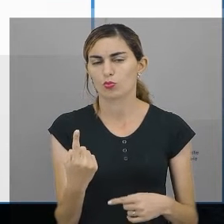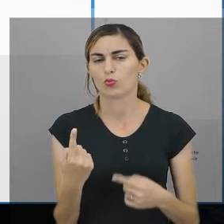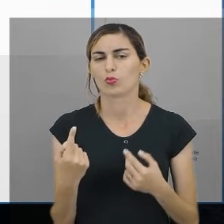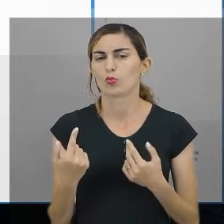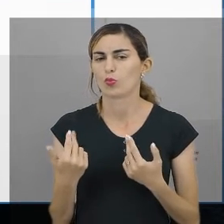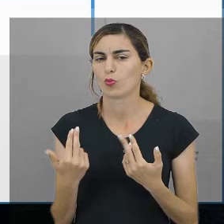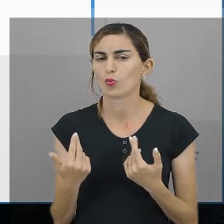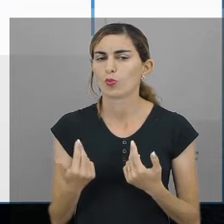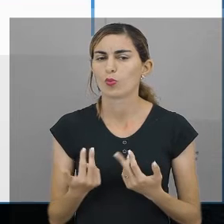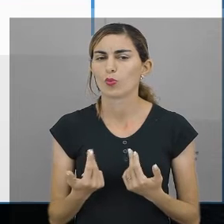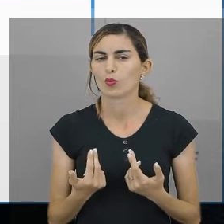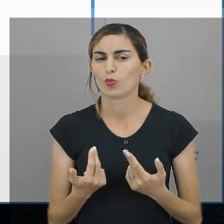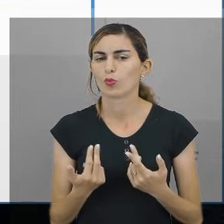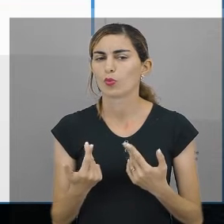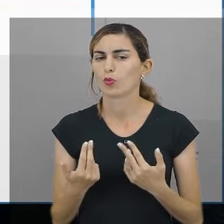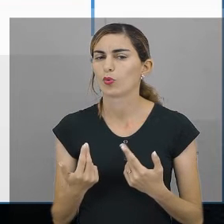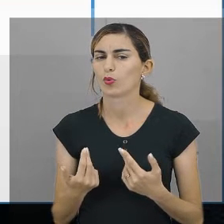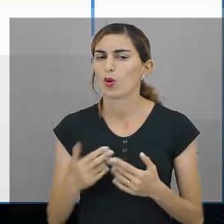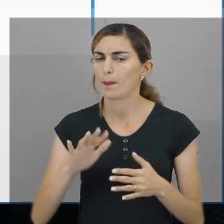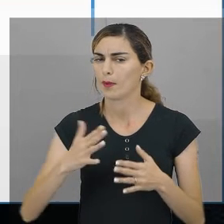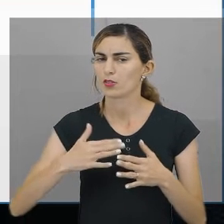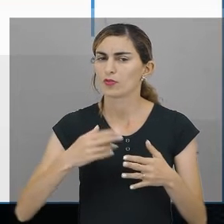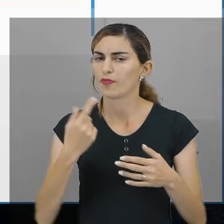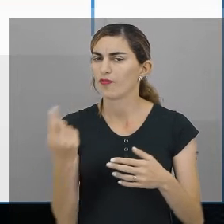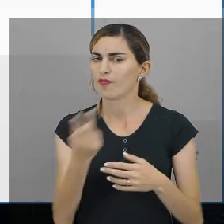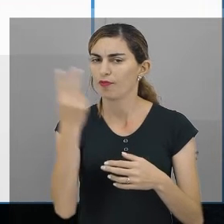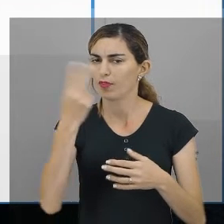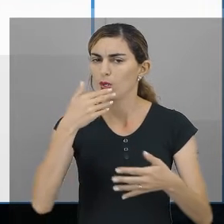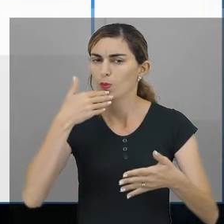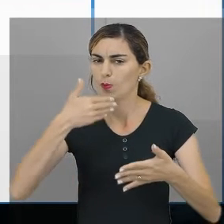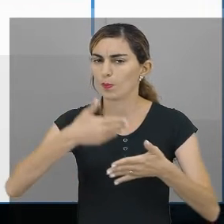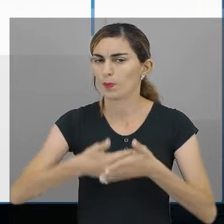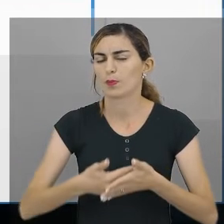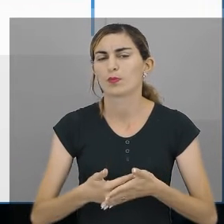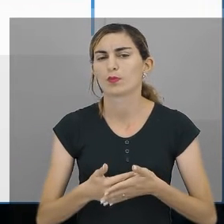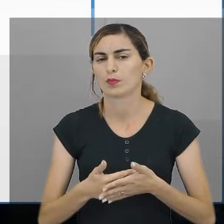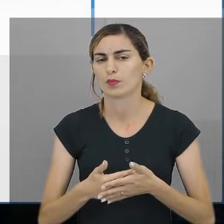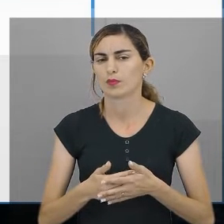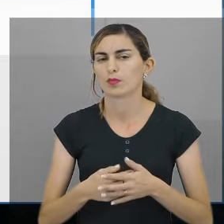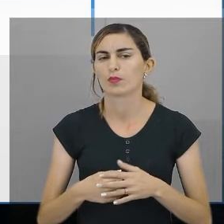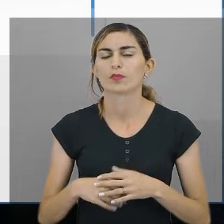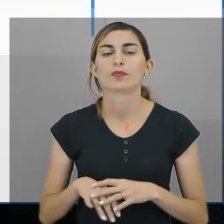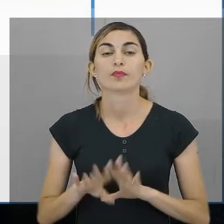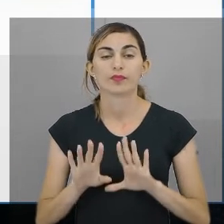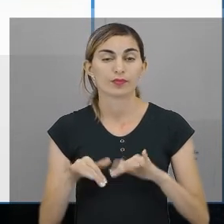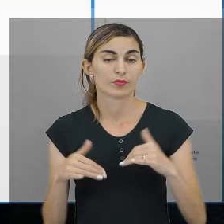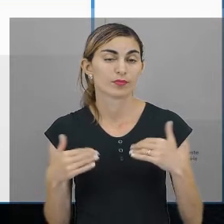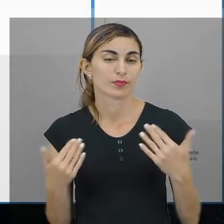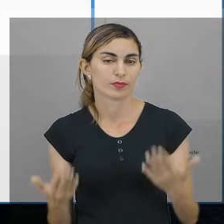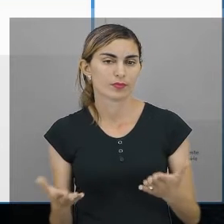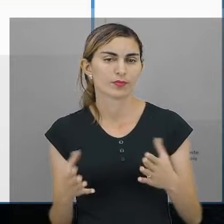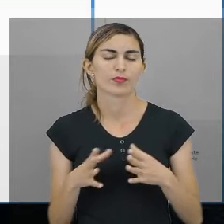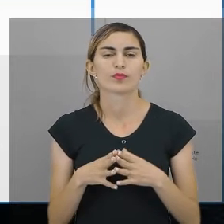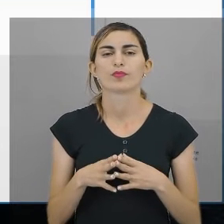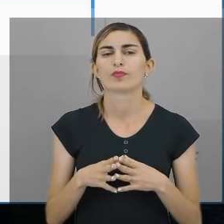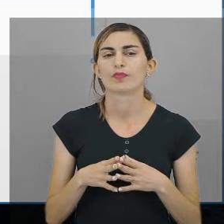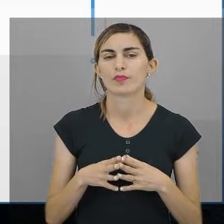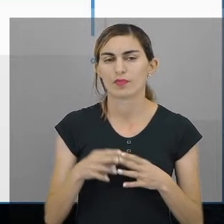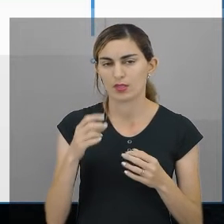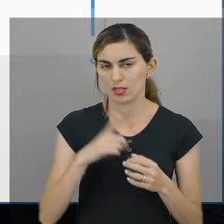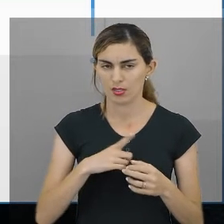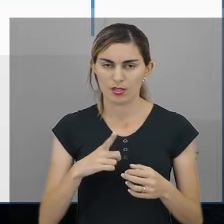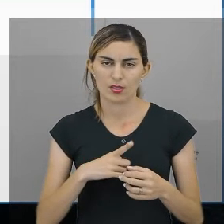dá um número aproximado. Isso aqui é questão de implementação. Então, a gente